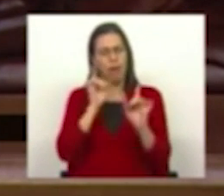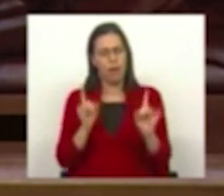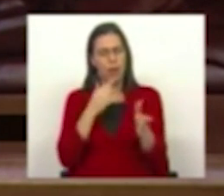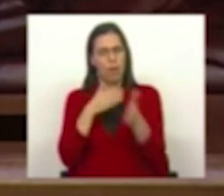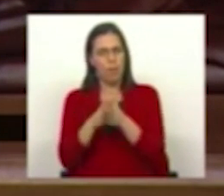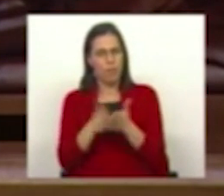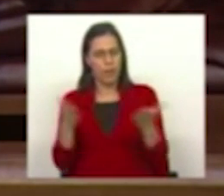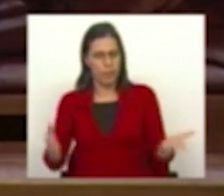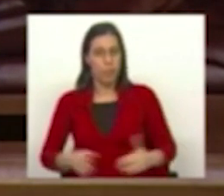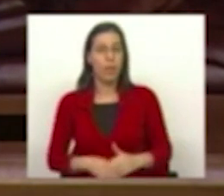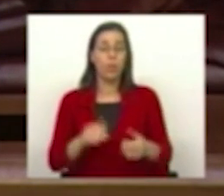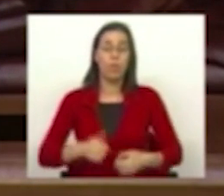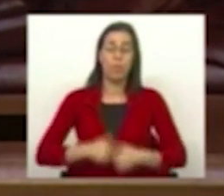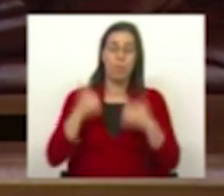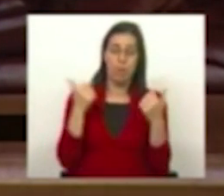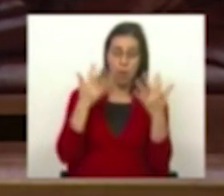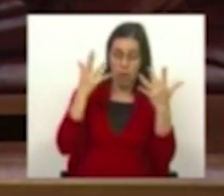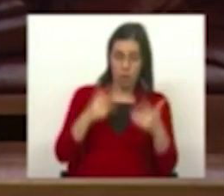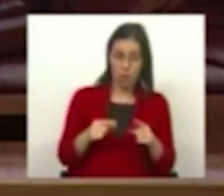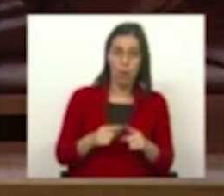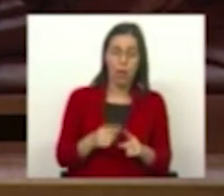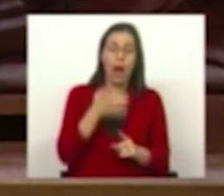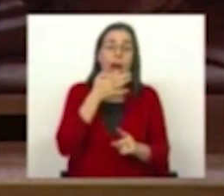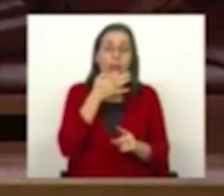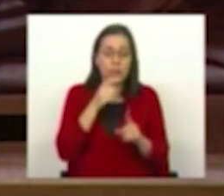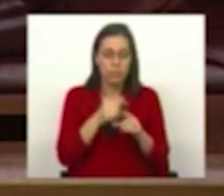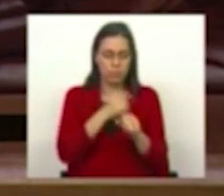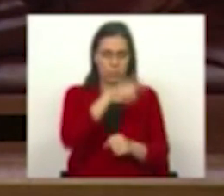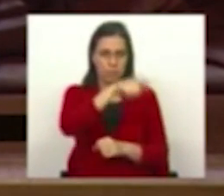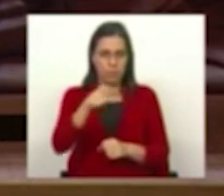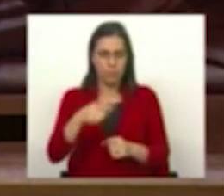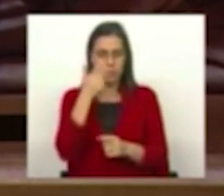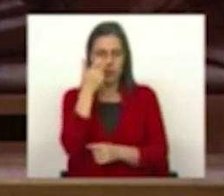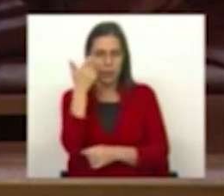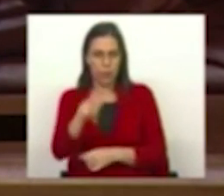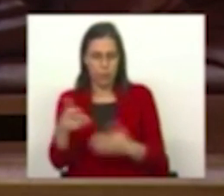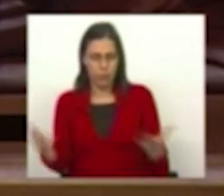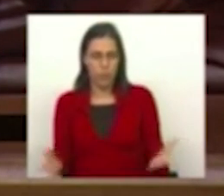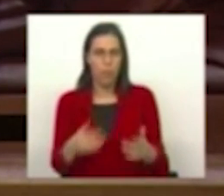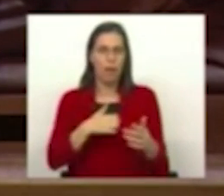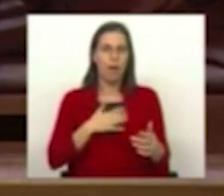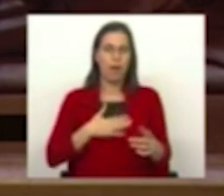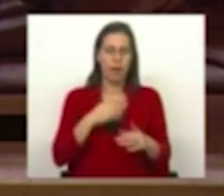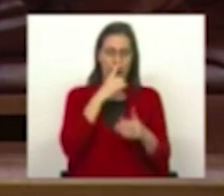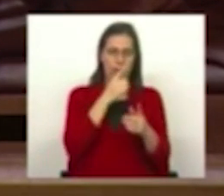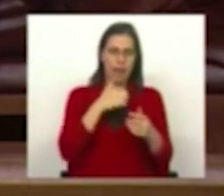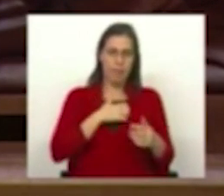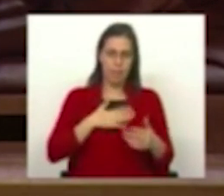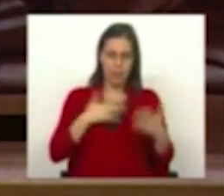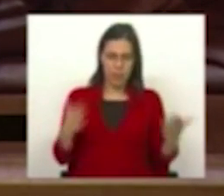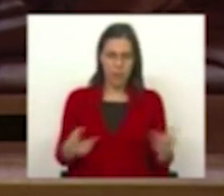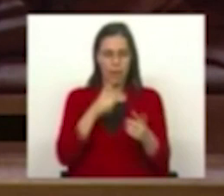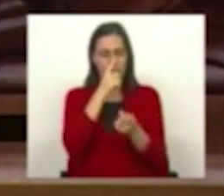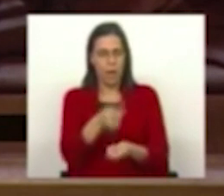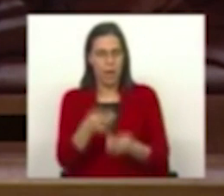da exploração. O melhor orçamento estaria do lado dos trabalhadores, dos reformados, dos pequenos e médios empresários,